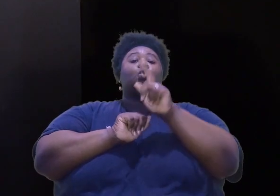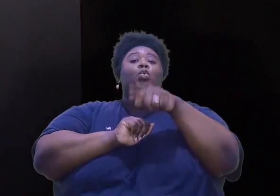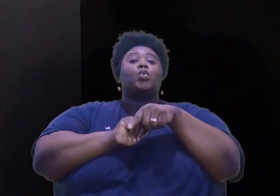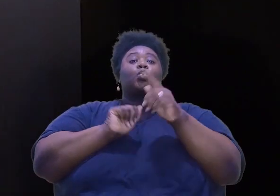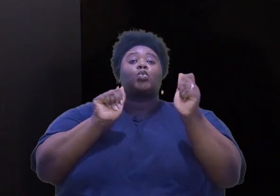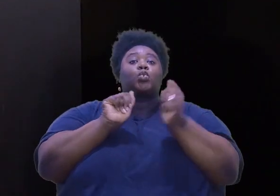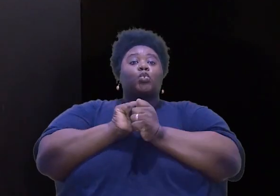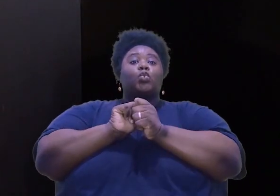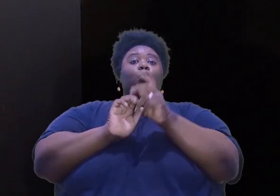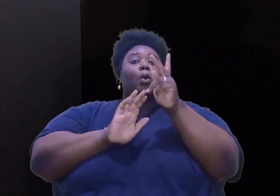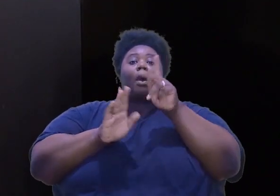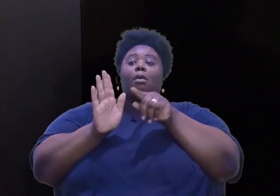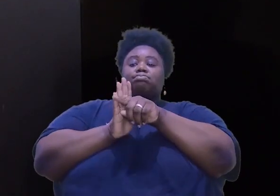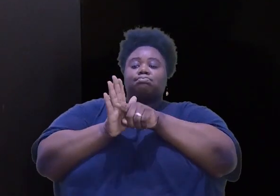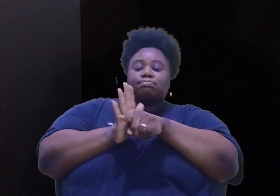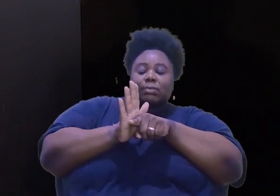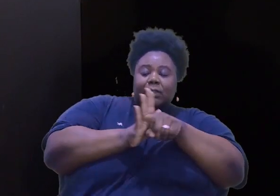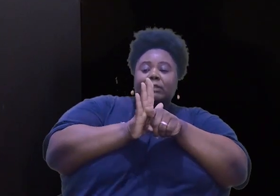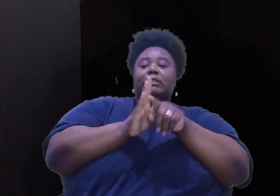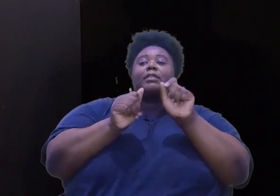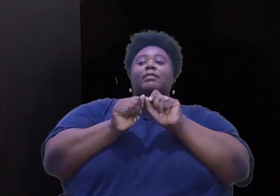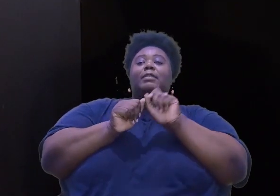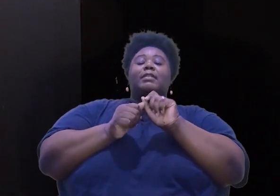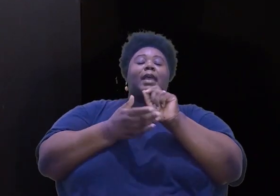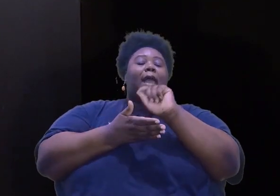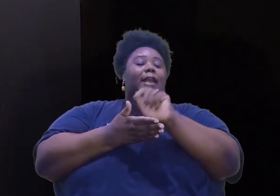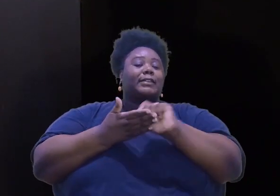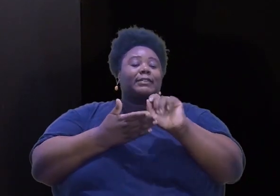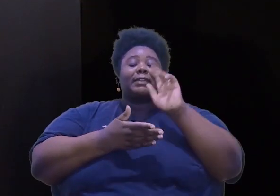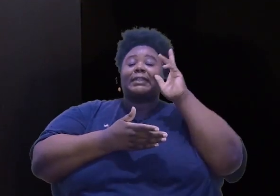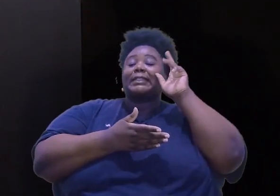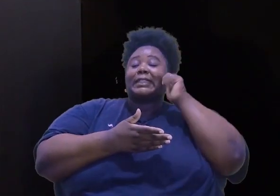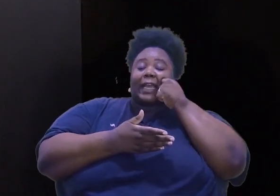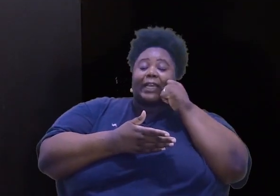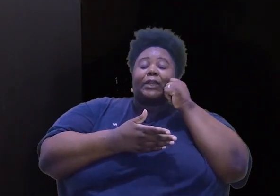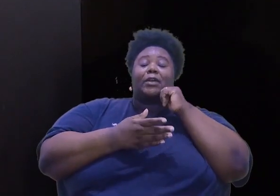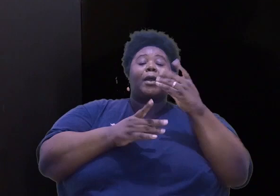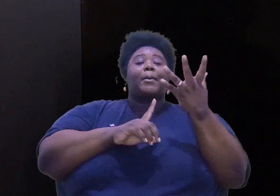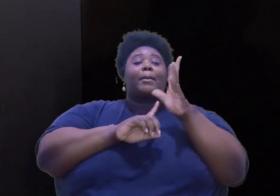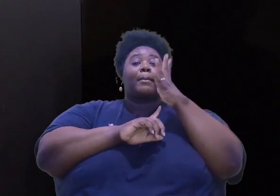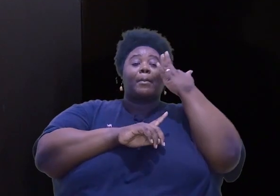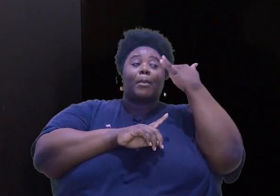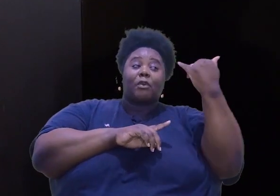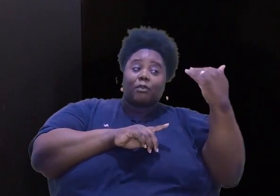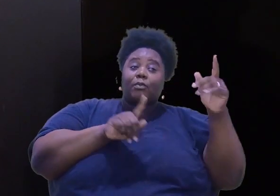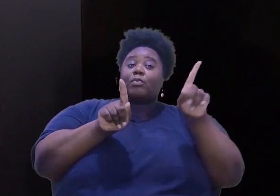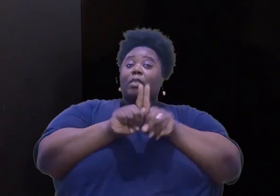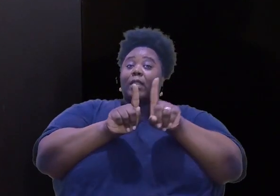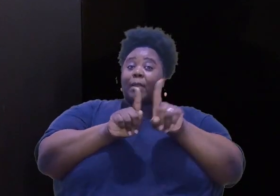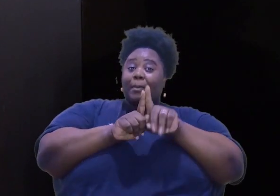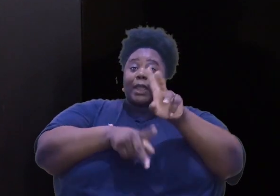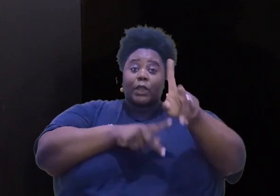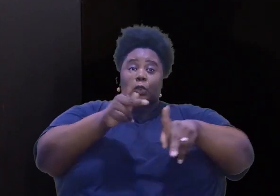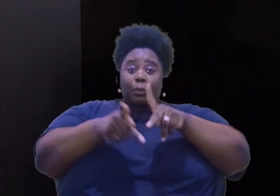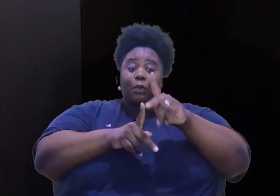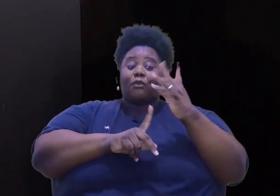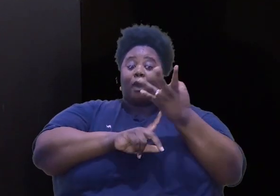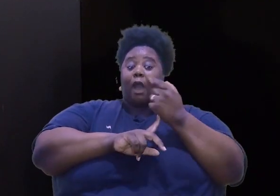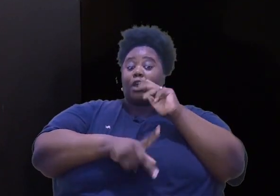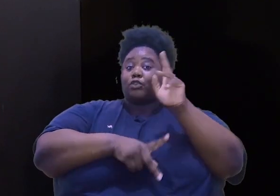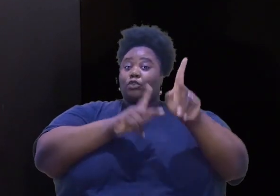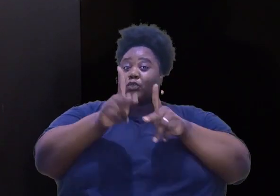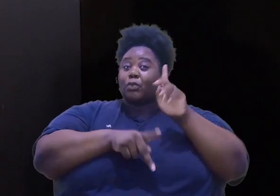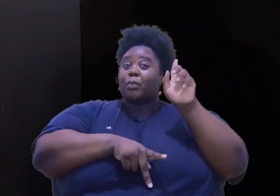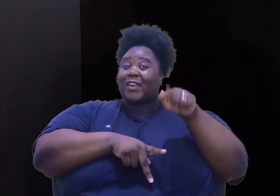lista. Artistas negras e negros, artistas populares, e é importante dizer que a arte popular brasileira